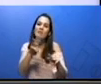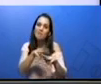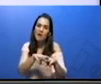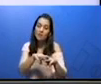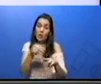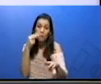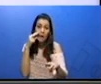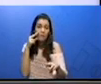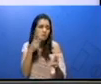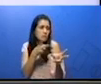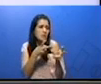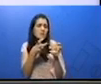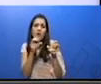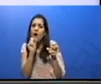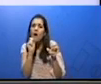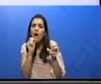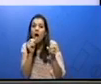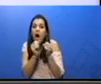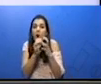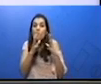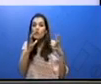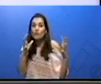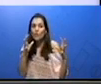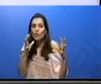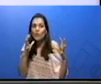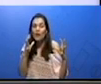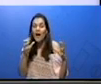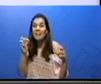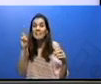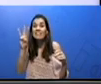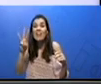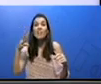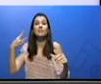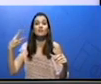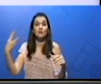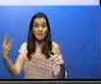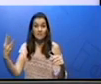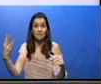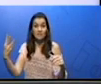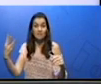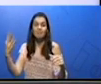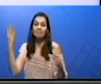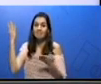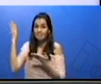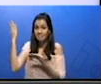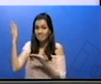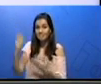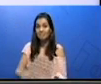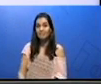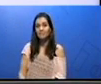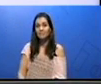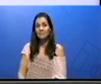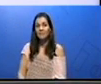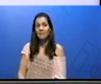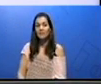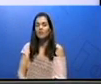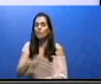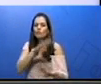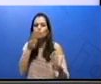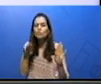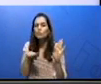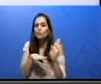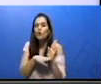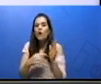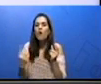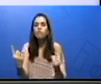aumento de 3 vezes a proporção. Então, todos os elementos do terceiro experimento, comparados com o